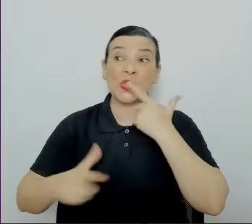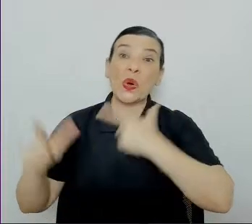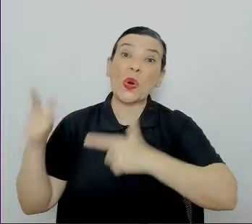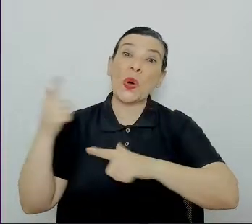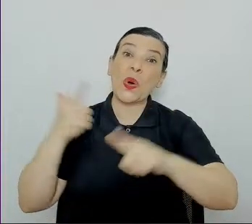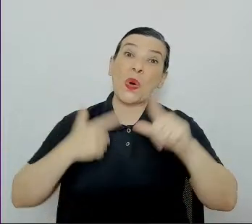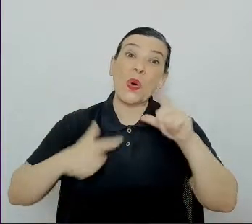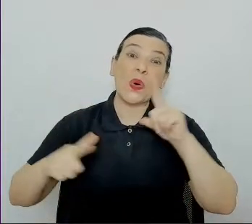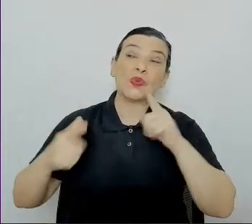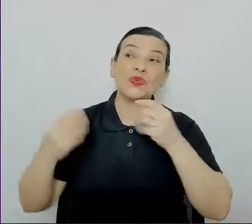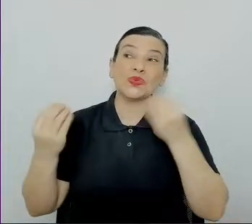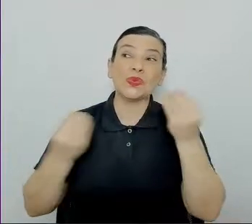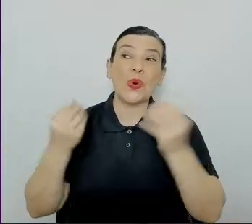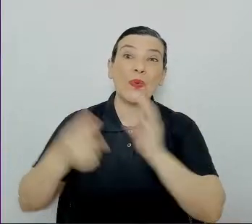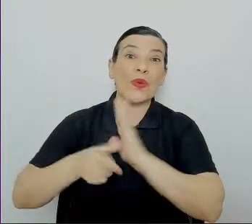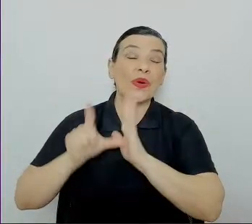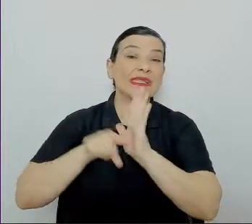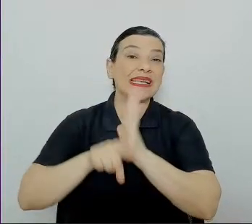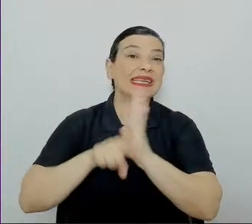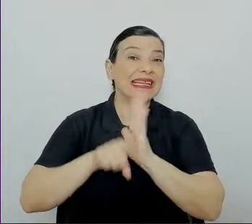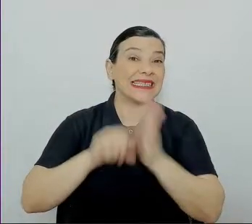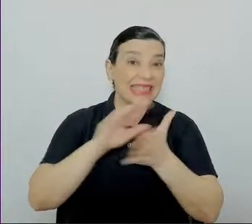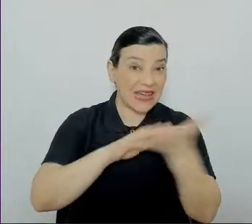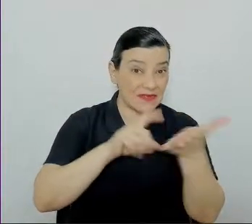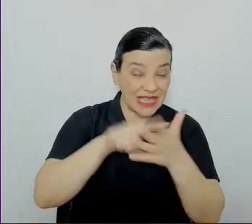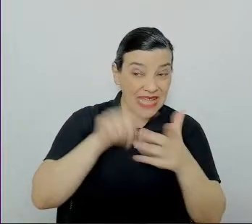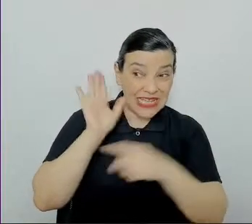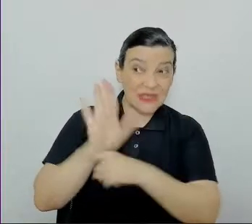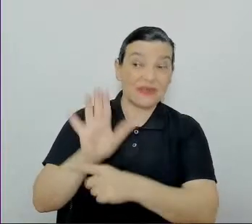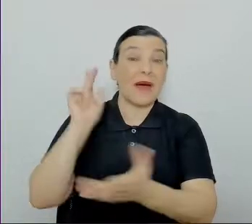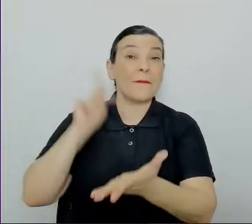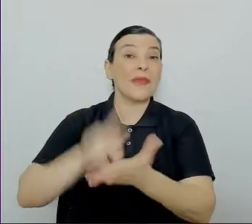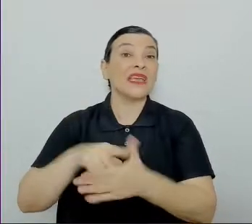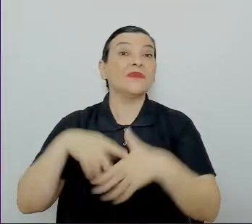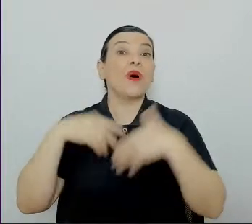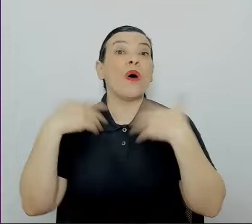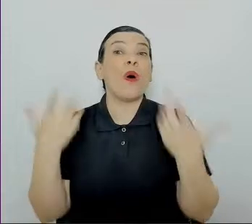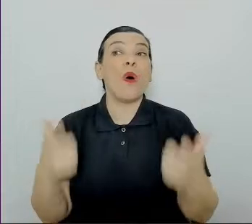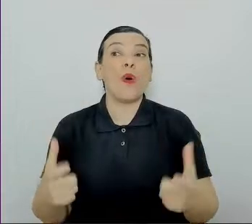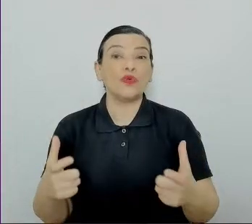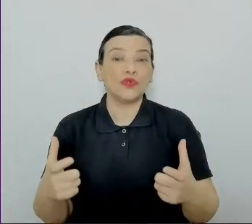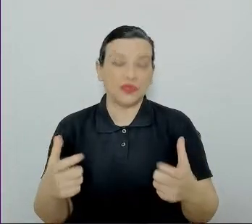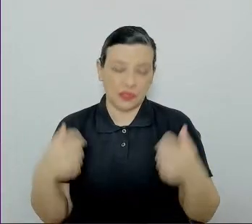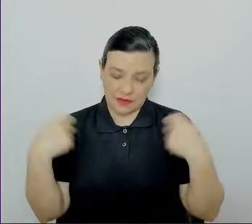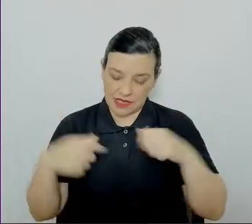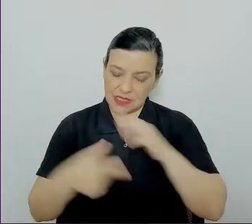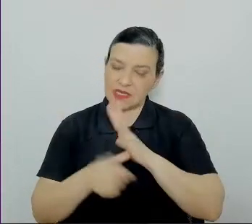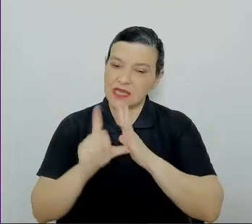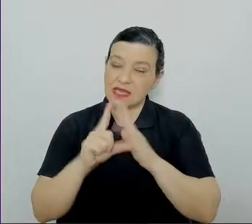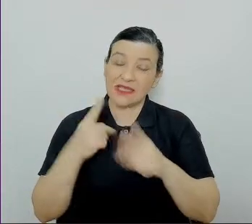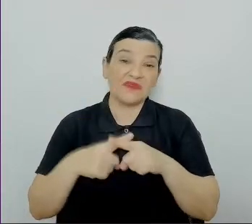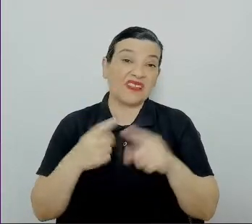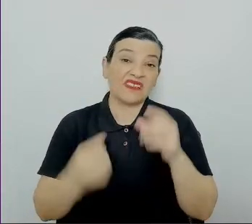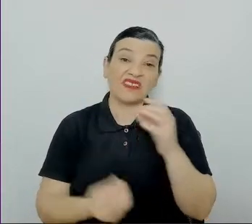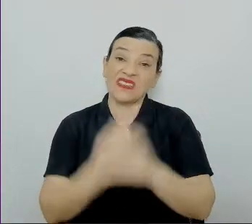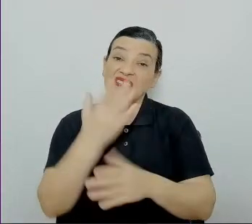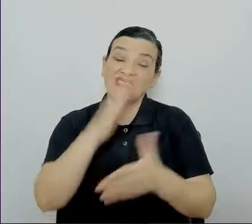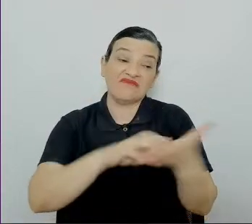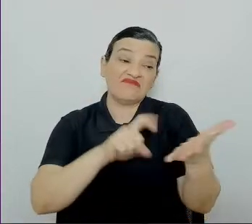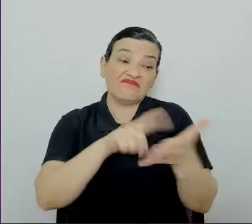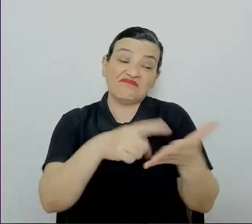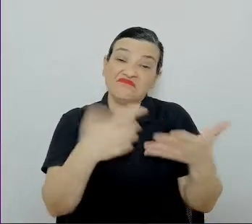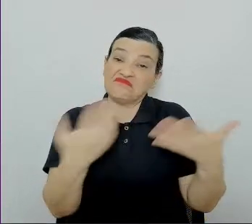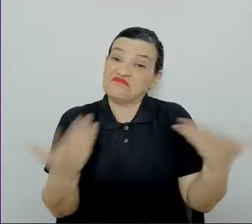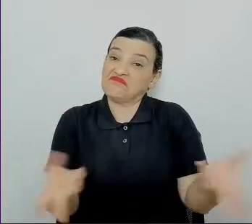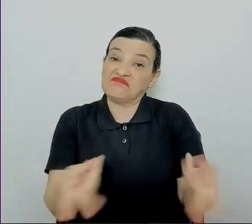saber medir essas funcionalidades. Inclusive porque, muitas vezes, você faz ela também não gera impacto nenhum, talvez ela esteja ali à